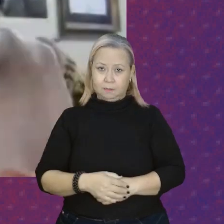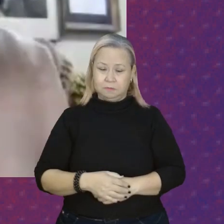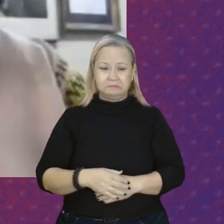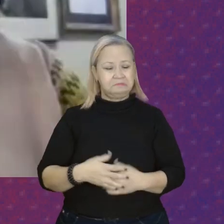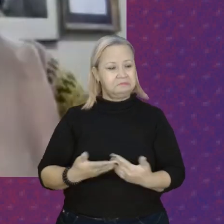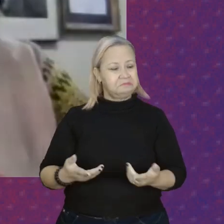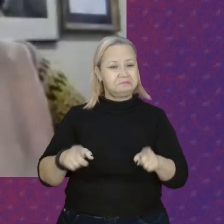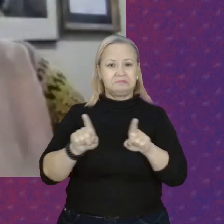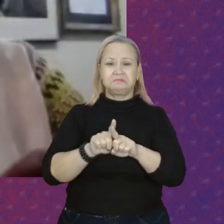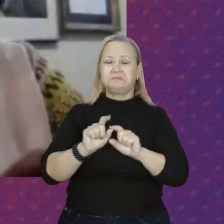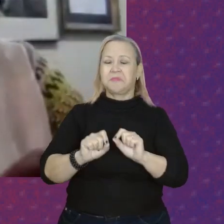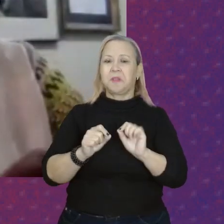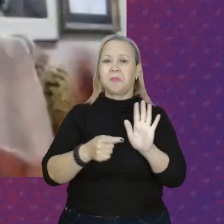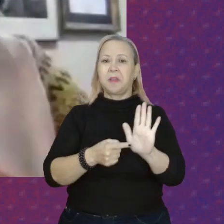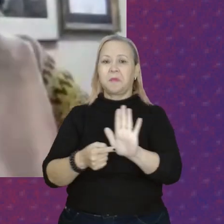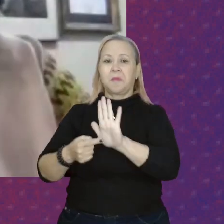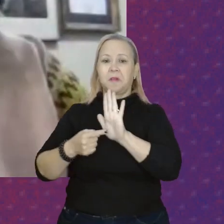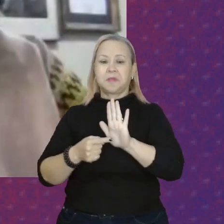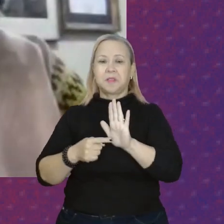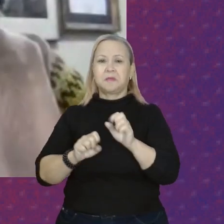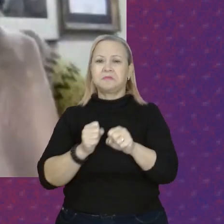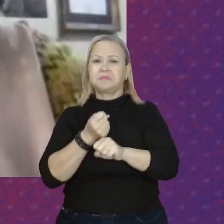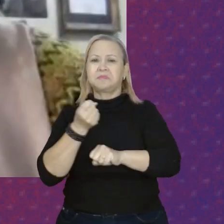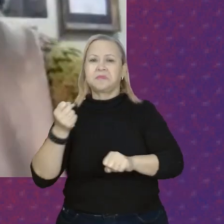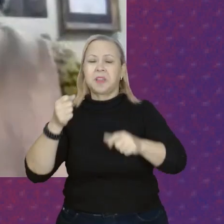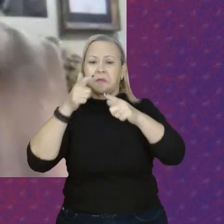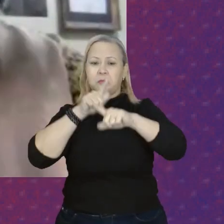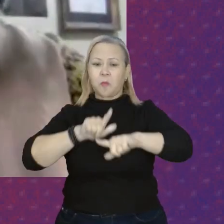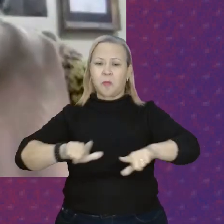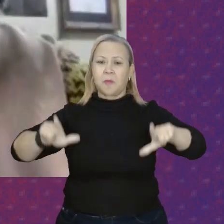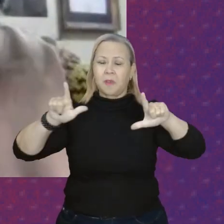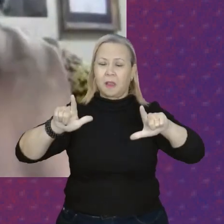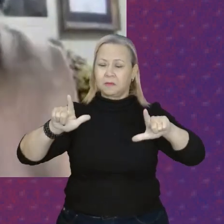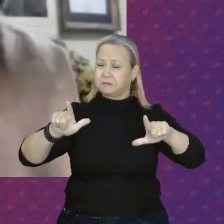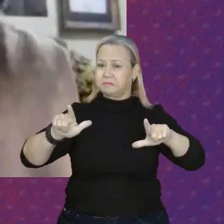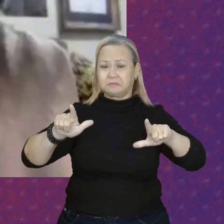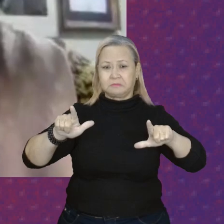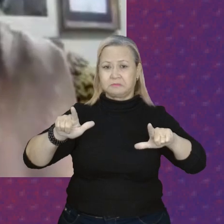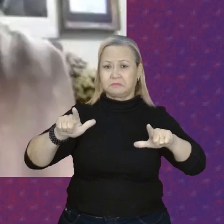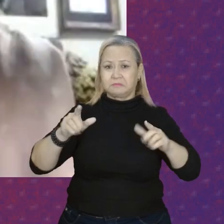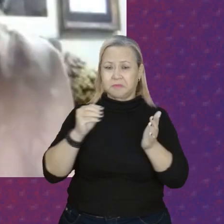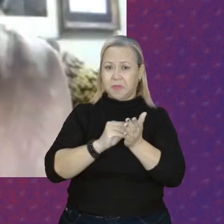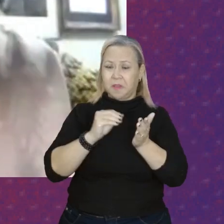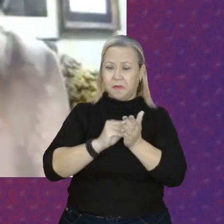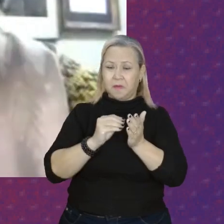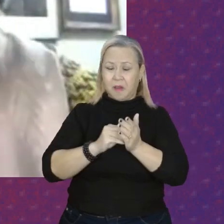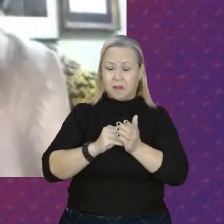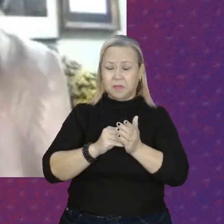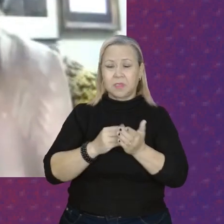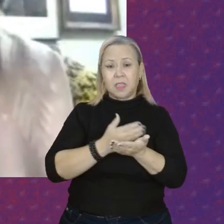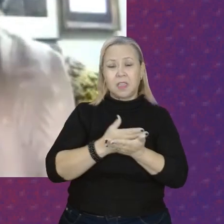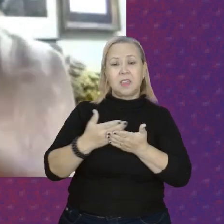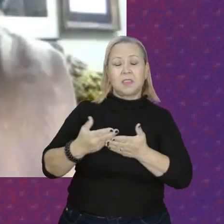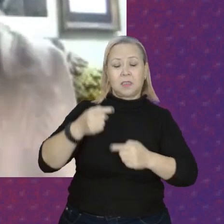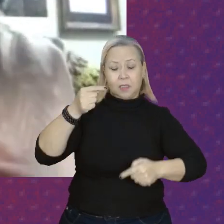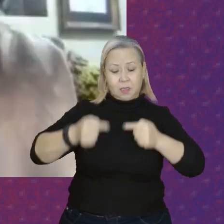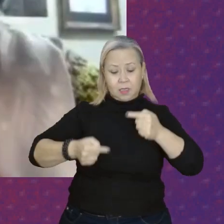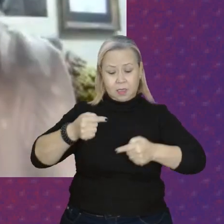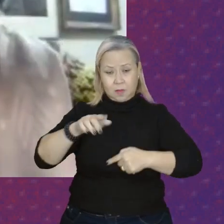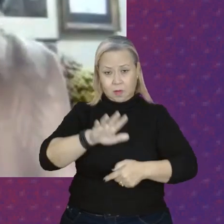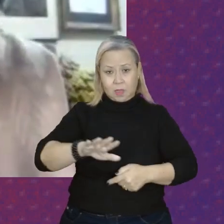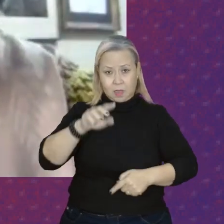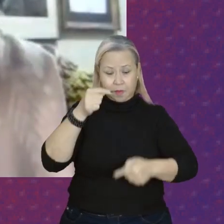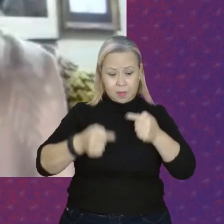também por mostrar um enorme vazio, inúmeras iniciativas no campo das políticas públicas que ainda precisavam